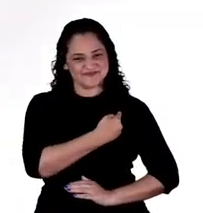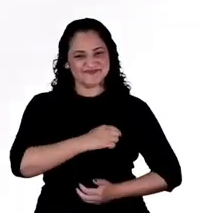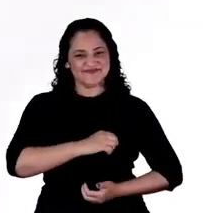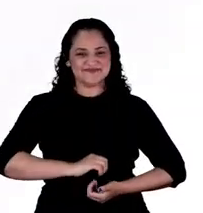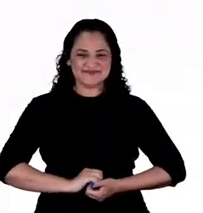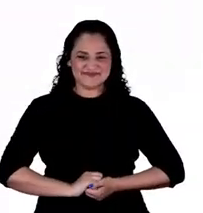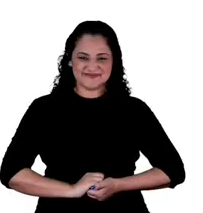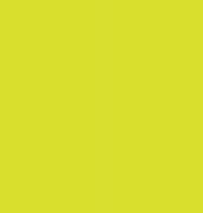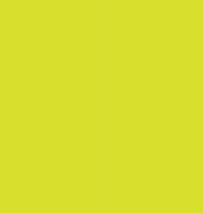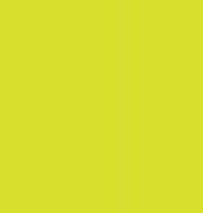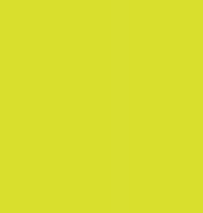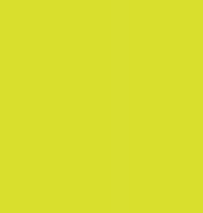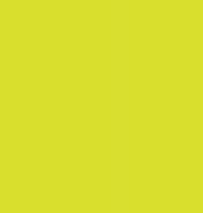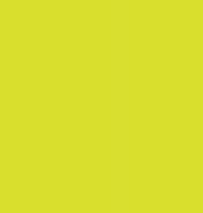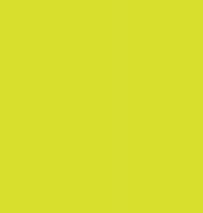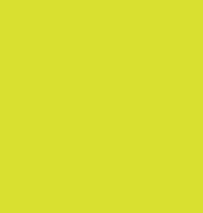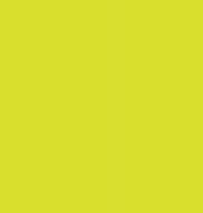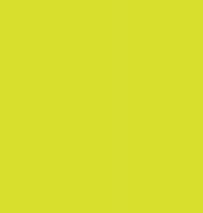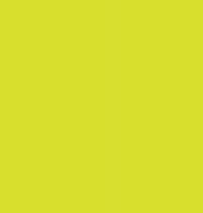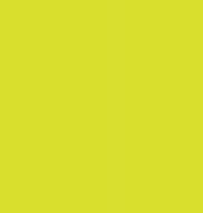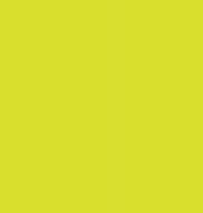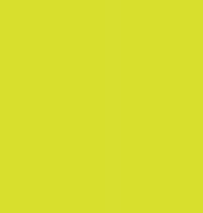que vem da gente